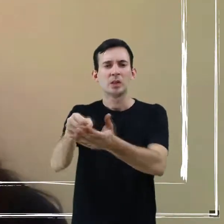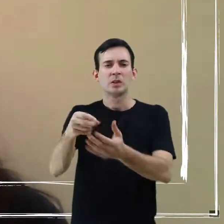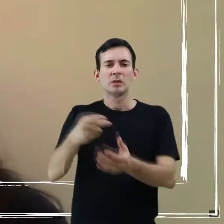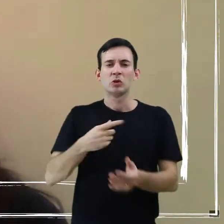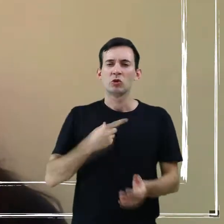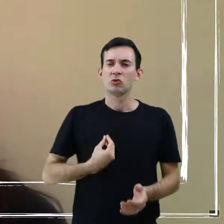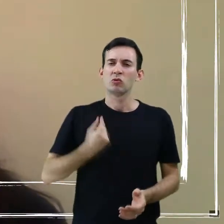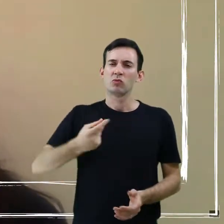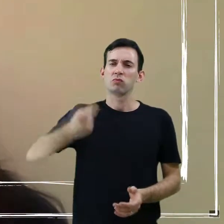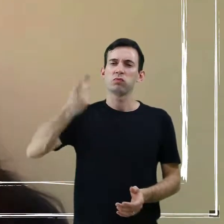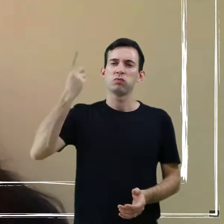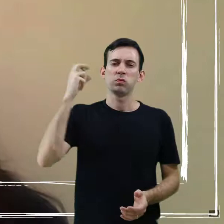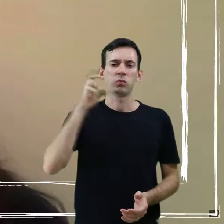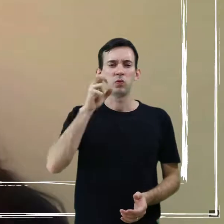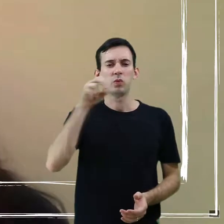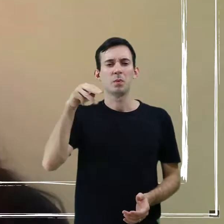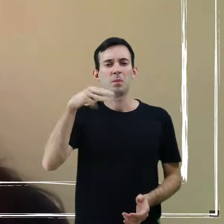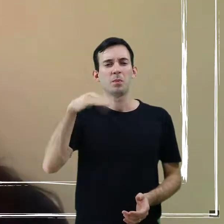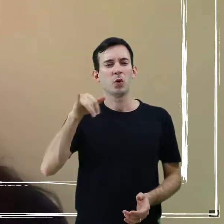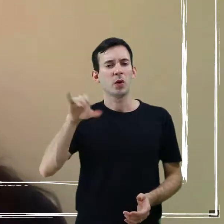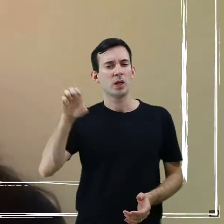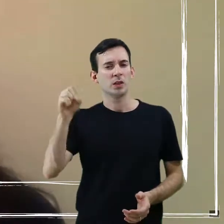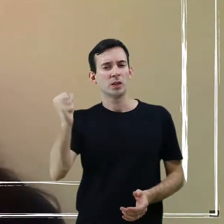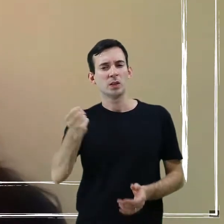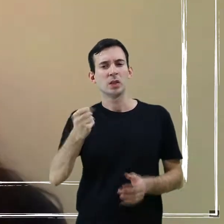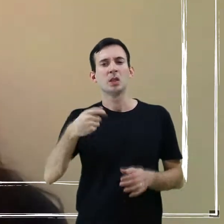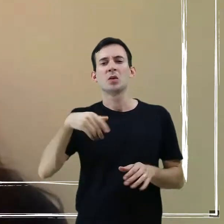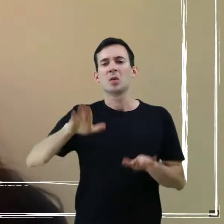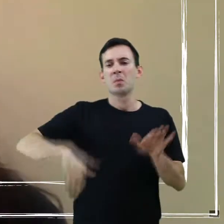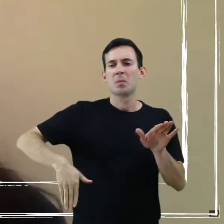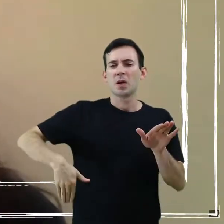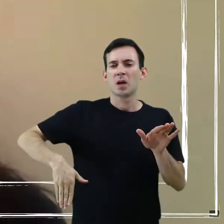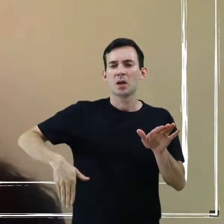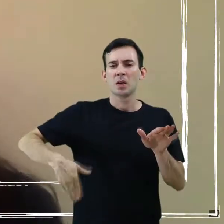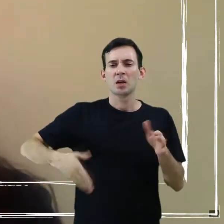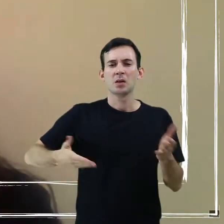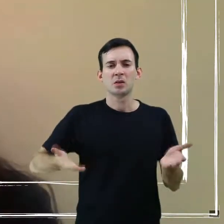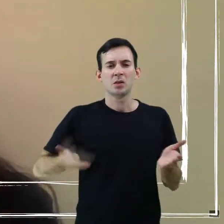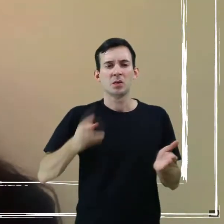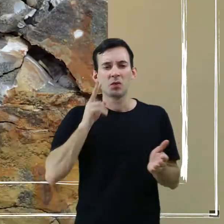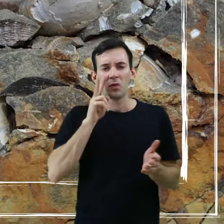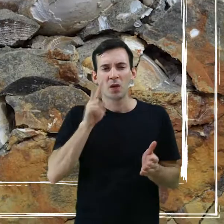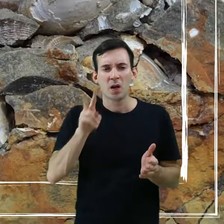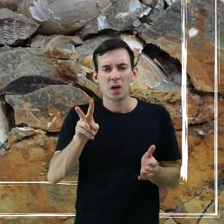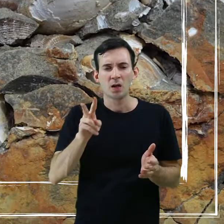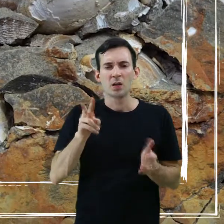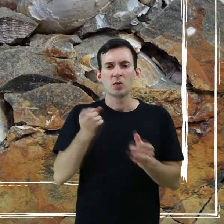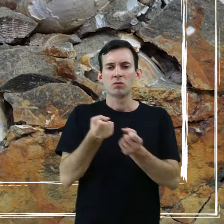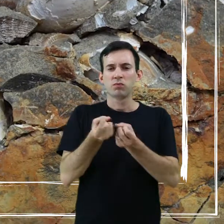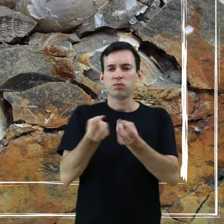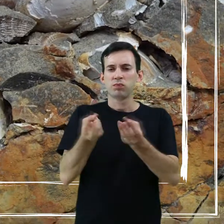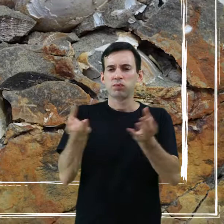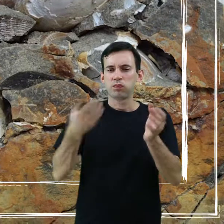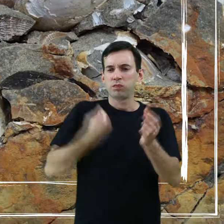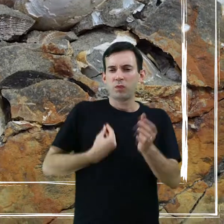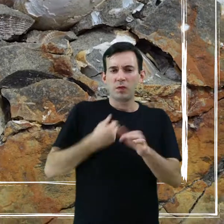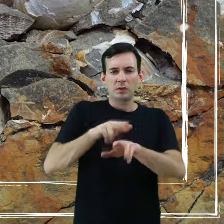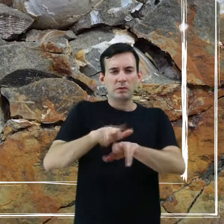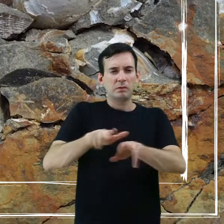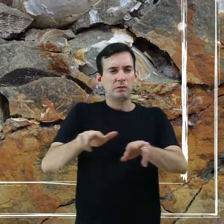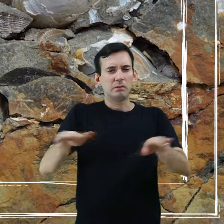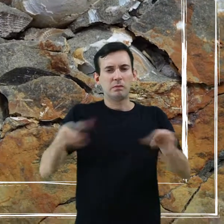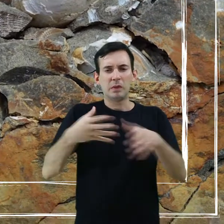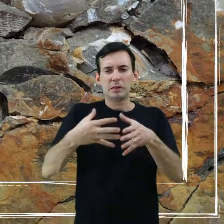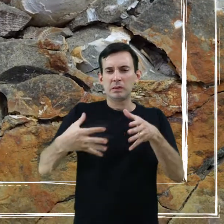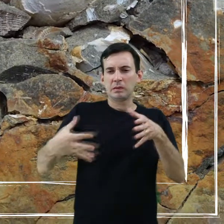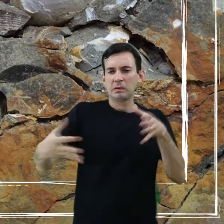né, há mais de 500 milhões de anos. Quem vai à praia vê a quantidade e a diversidade